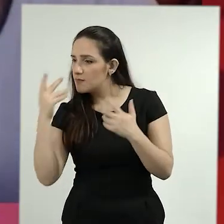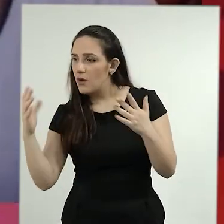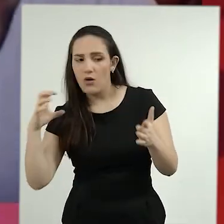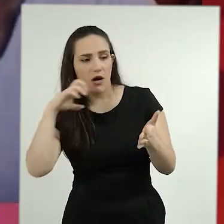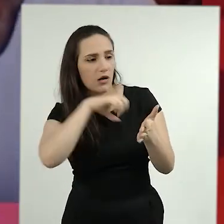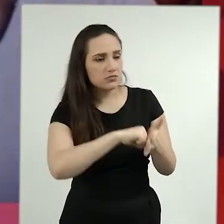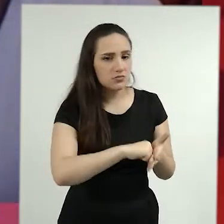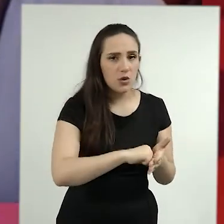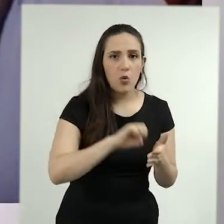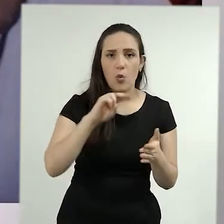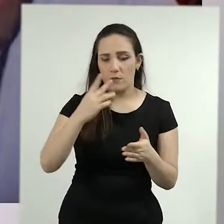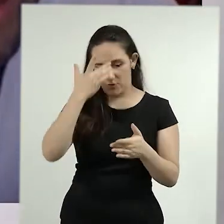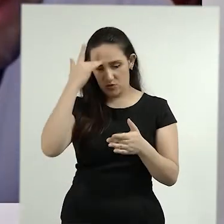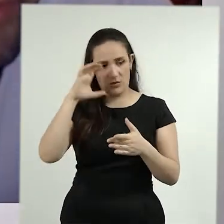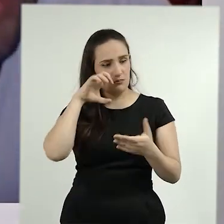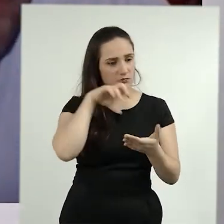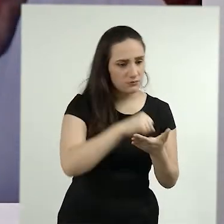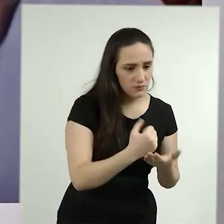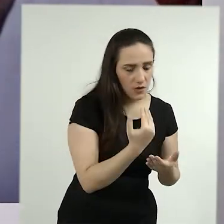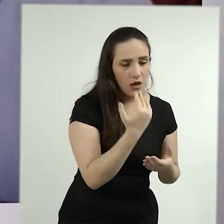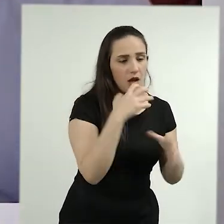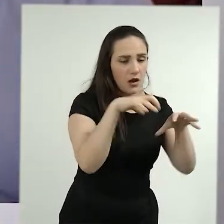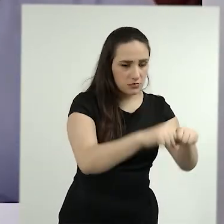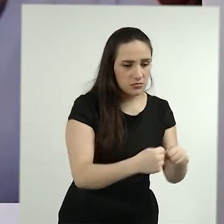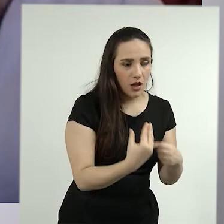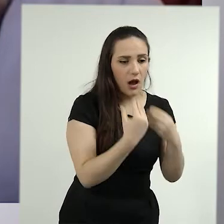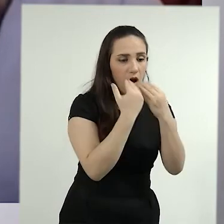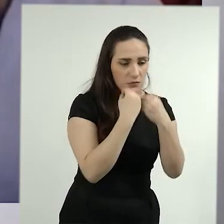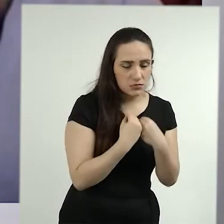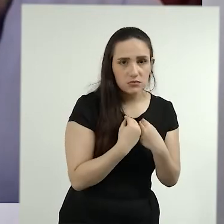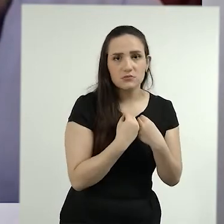qualquer impacto grande, como a caça que você mencionou,